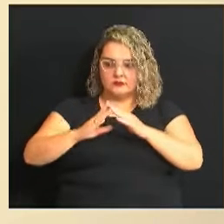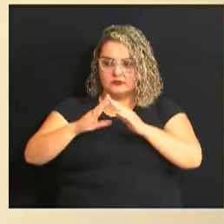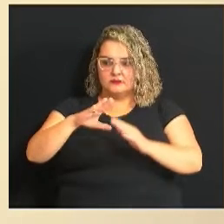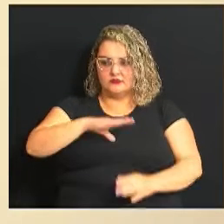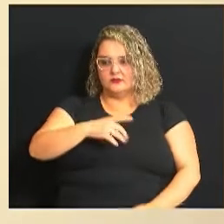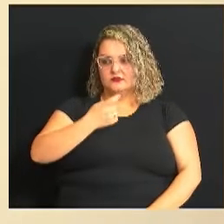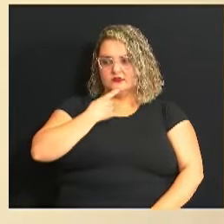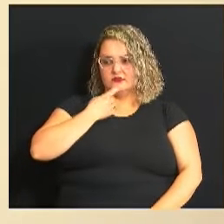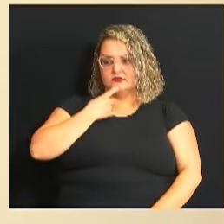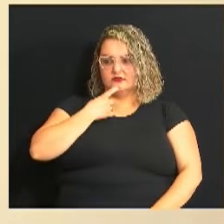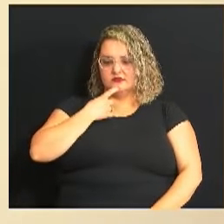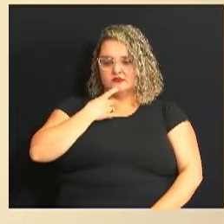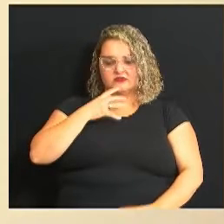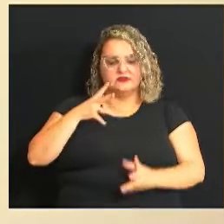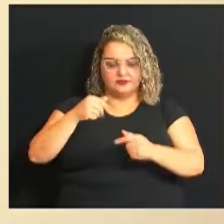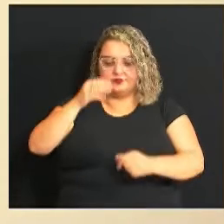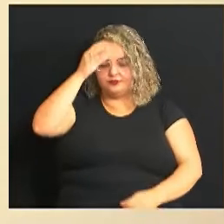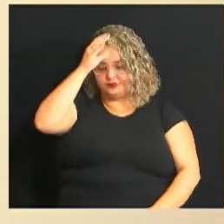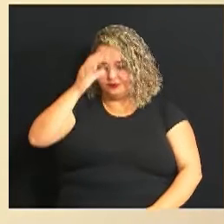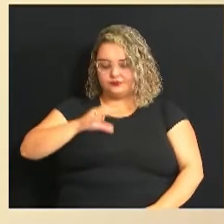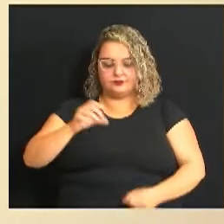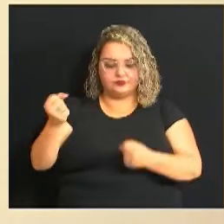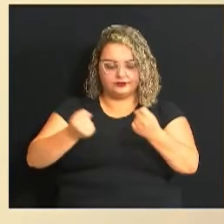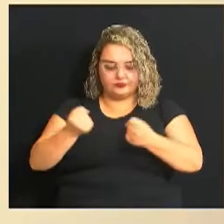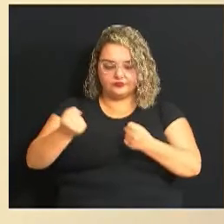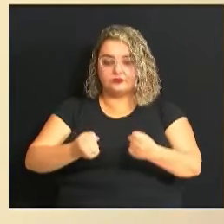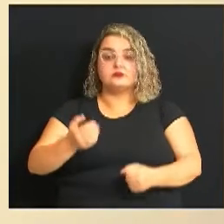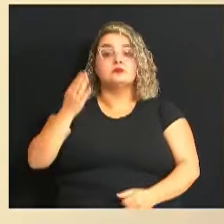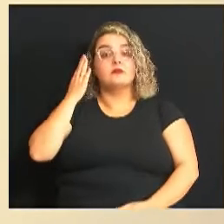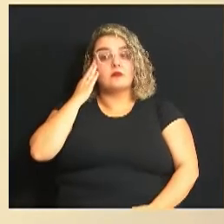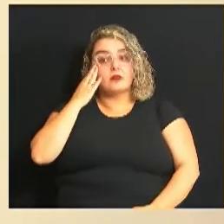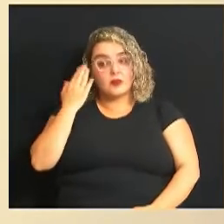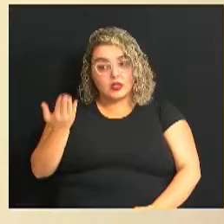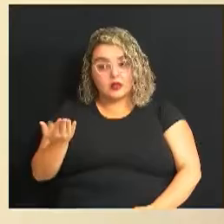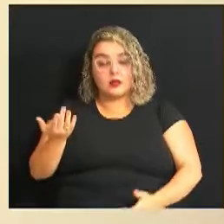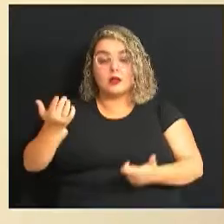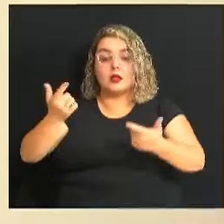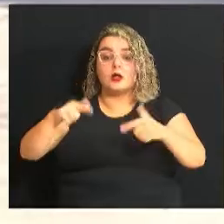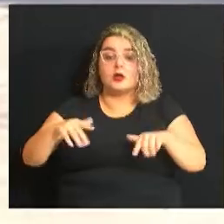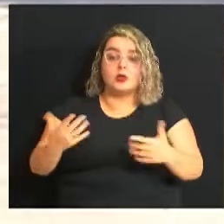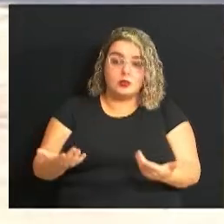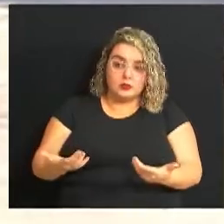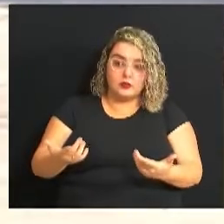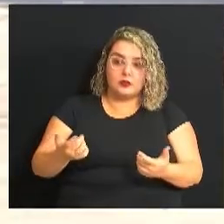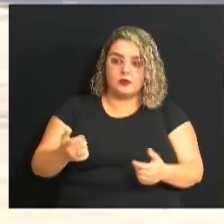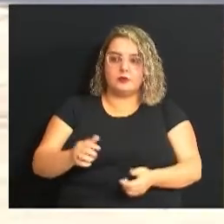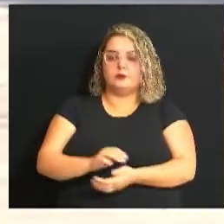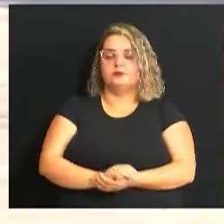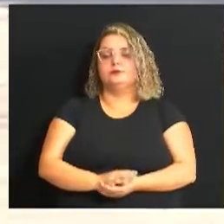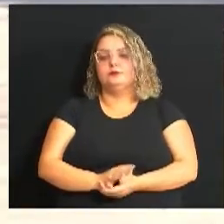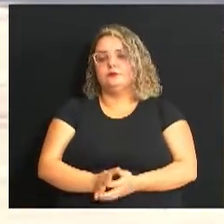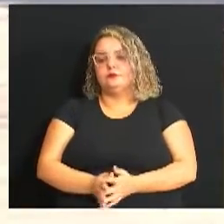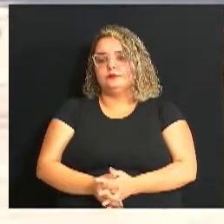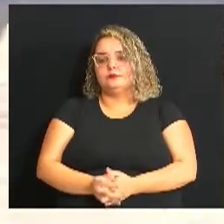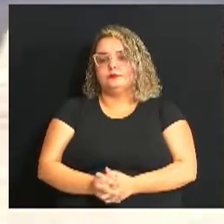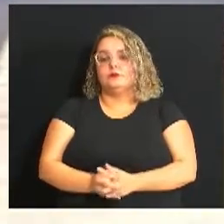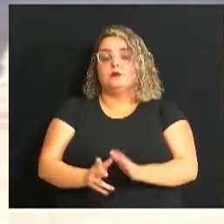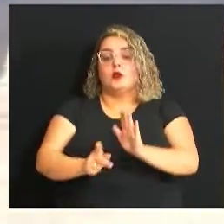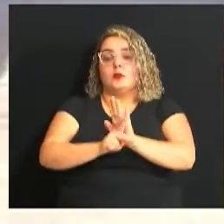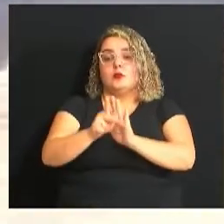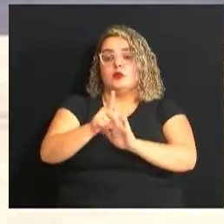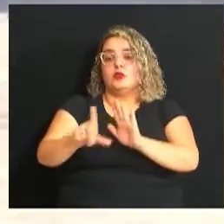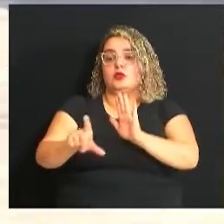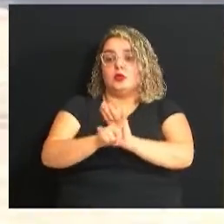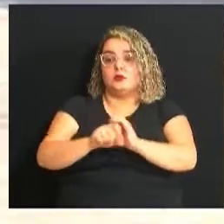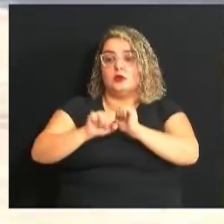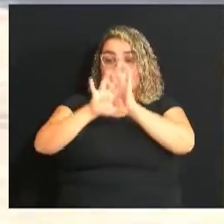os munícipes com os seus carros, com os seus veículos, fiquem sabendo aonde são esses locais. No projeto de lei fica claro que a